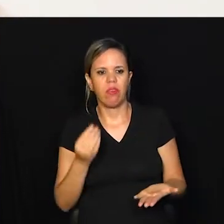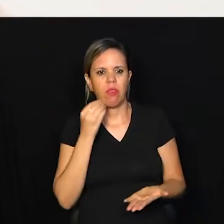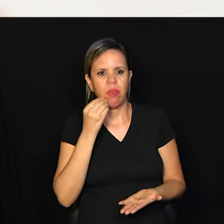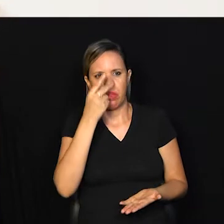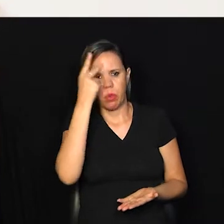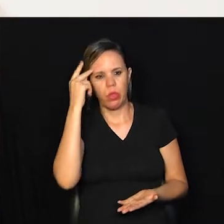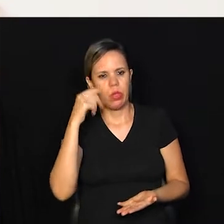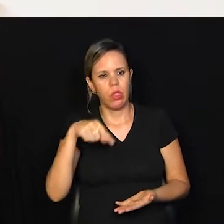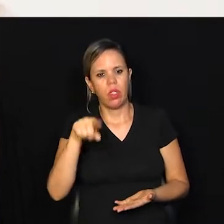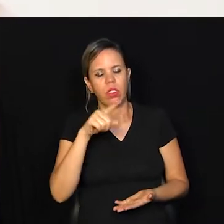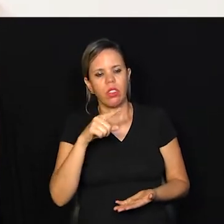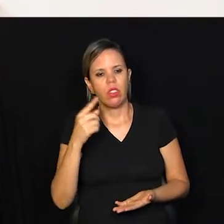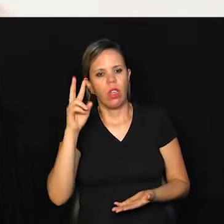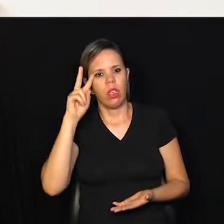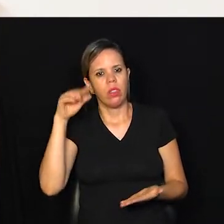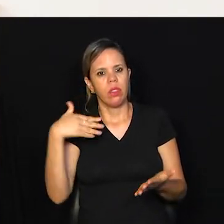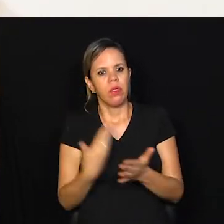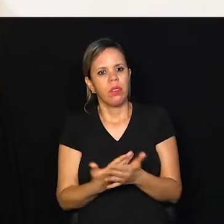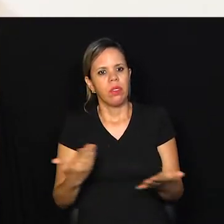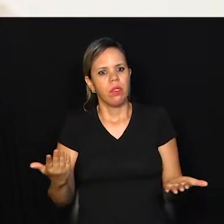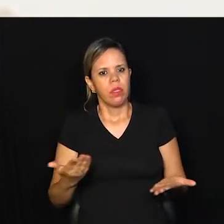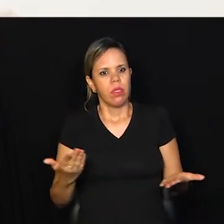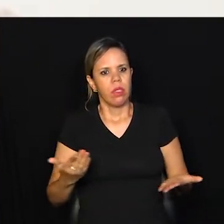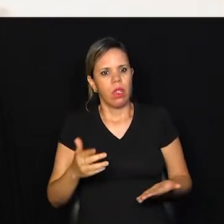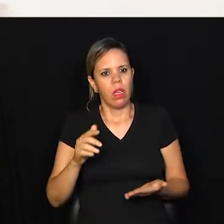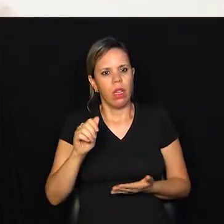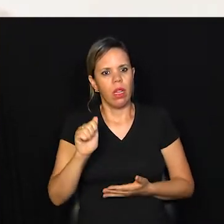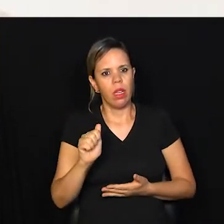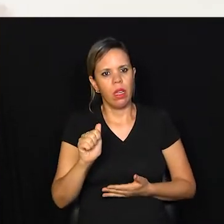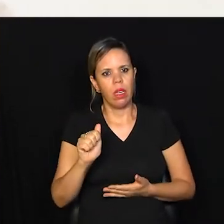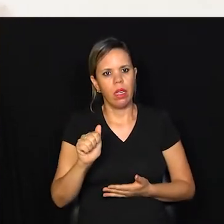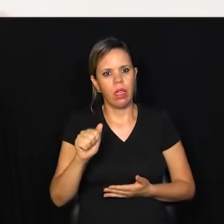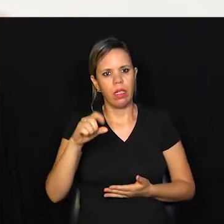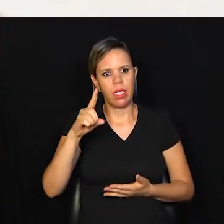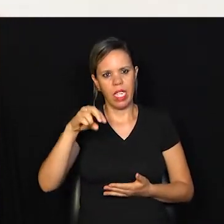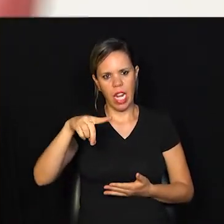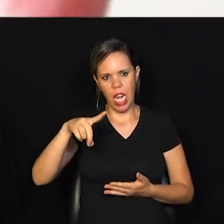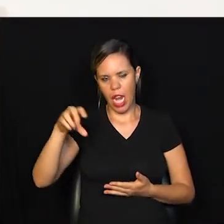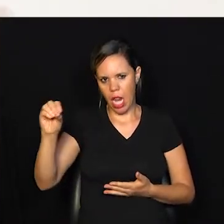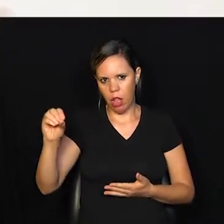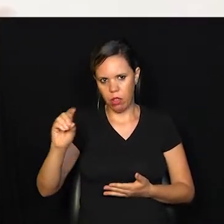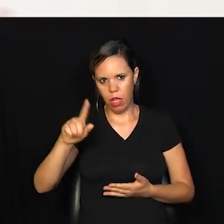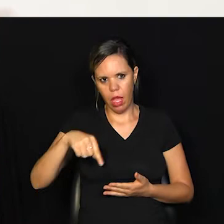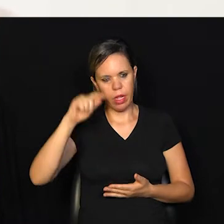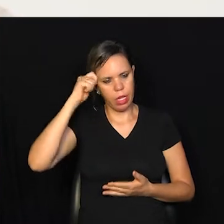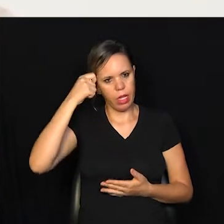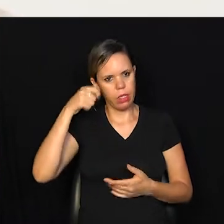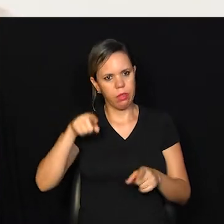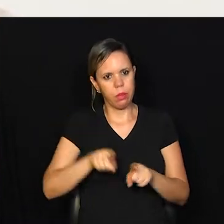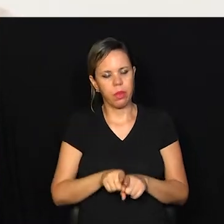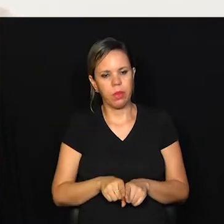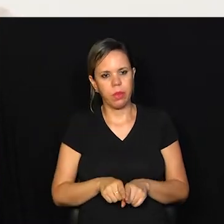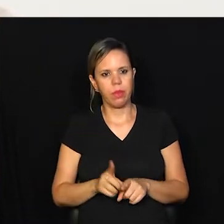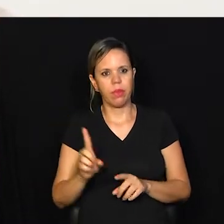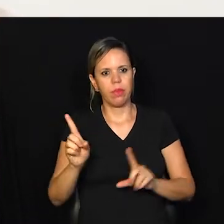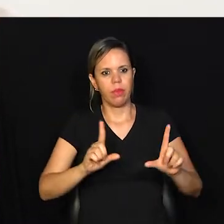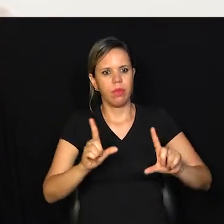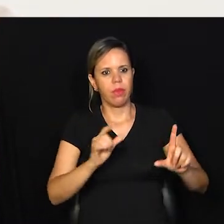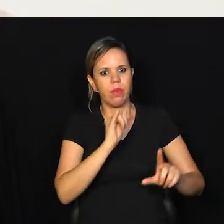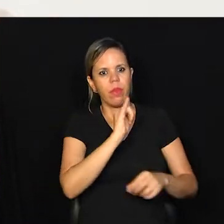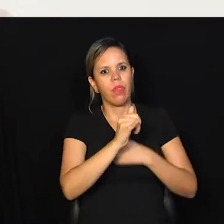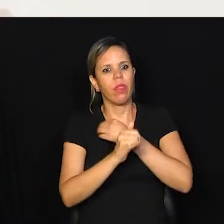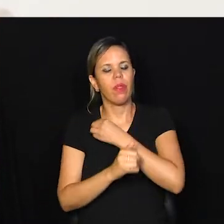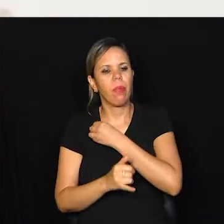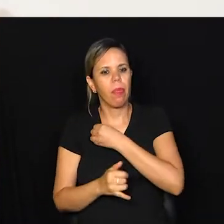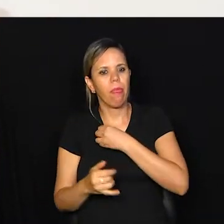oportunistas no ato. Eu até lembro até hoje do Aguinaldo Timóteo, né? Que inclusive é negro também, né? Ele foi na TV e falou, como é